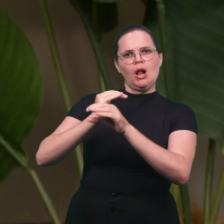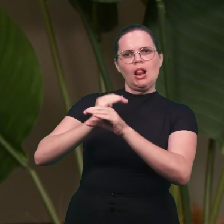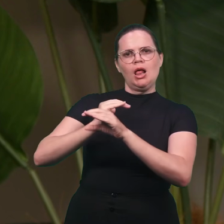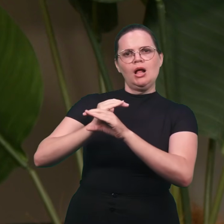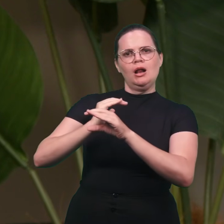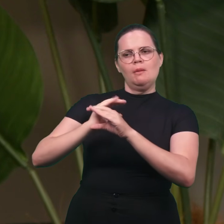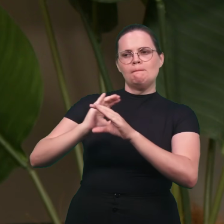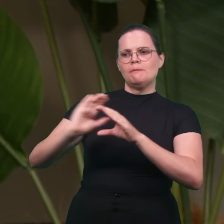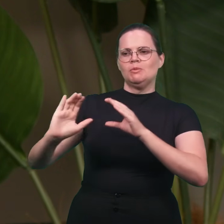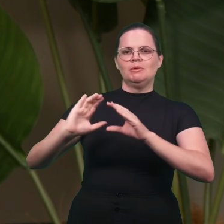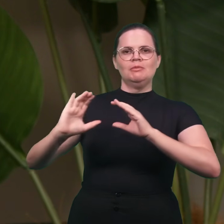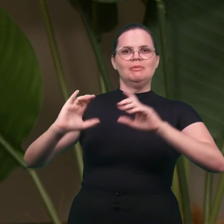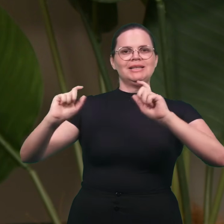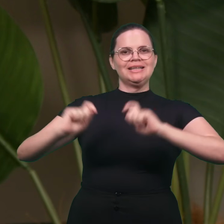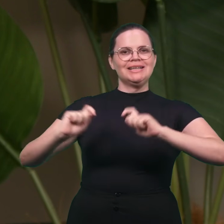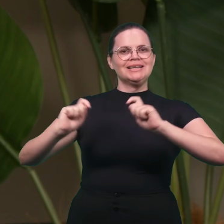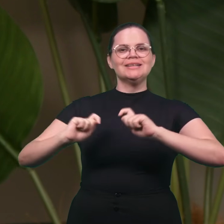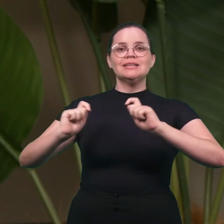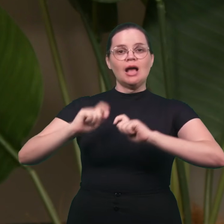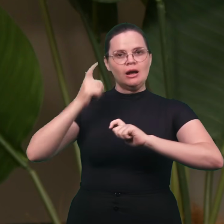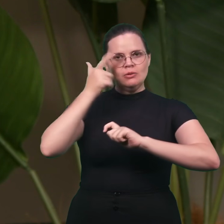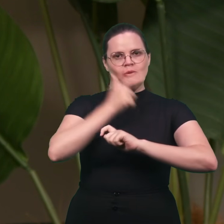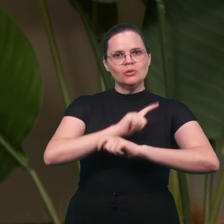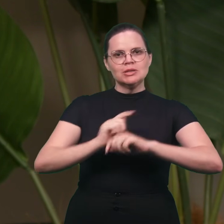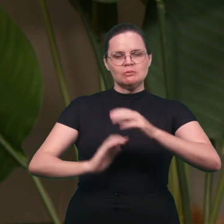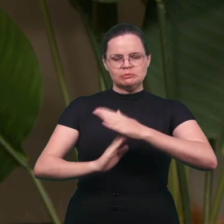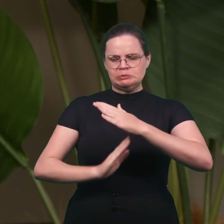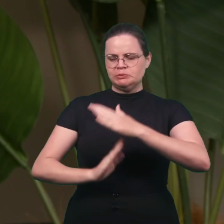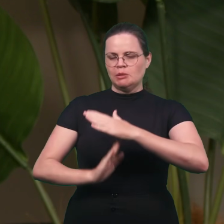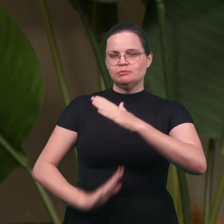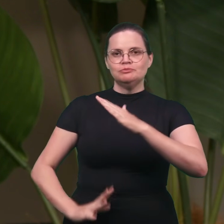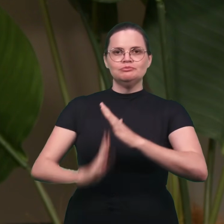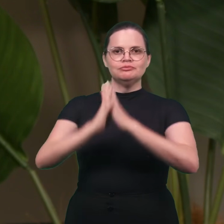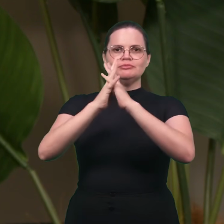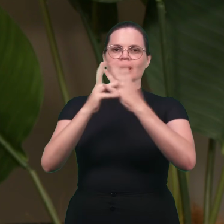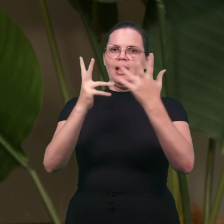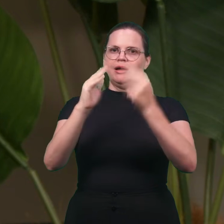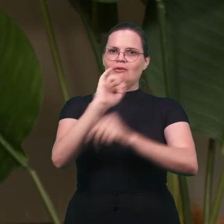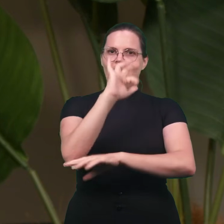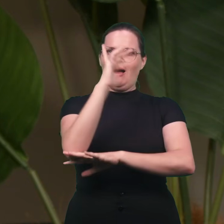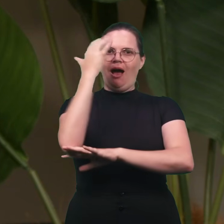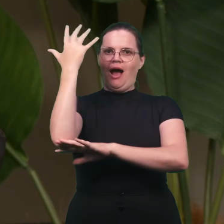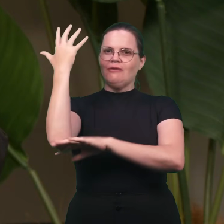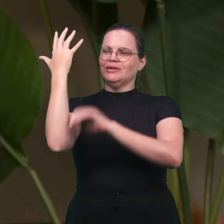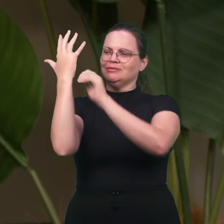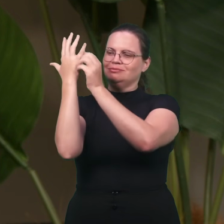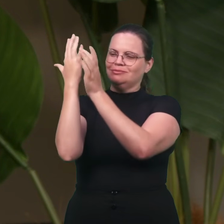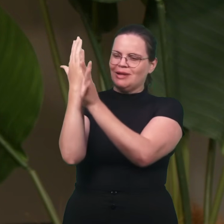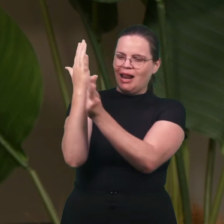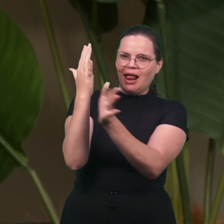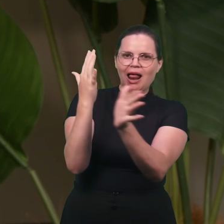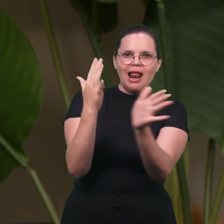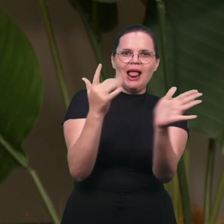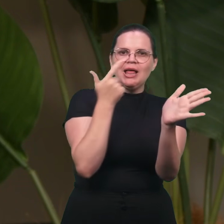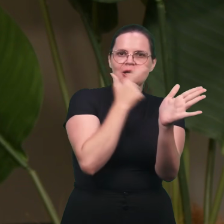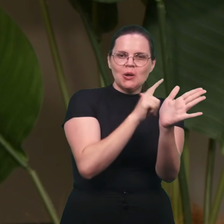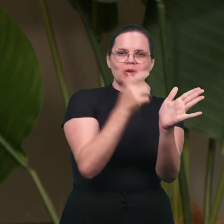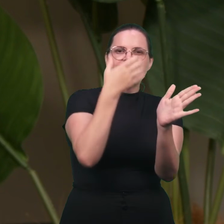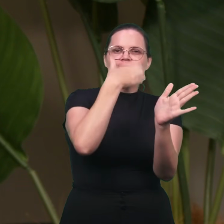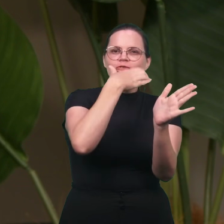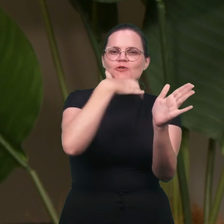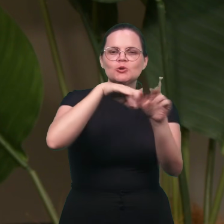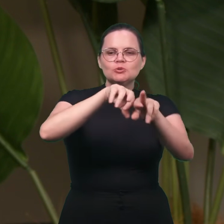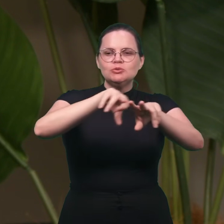ramo frutífero cobriu, passou por cima daquele muro. Havia a barreira do pecado, do